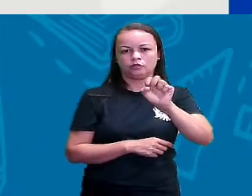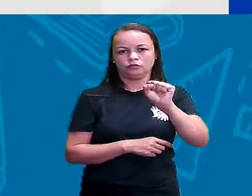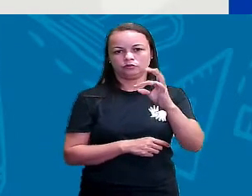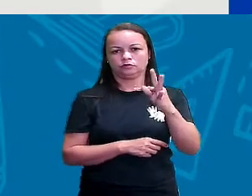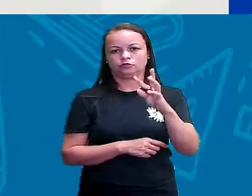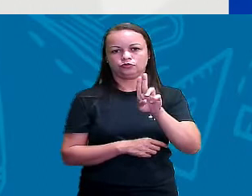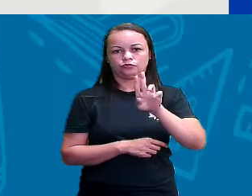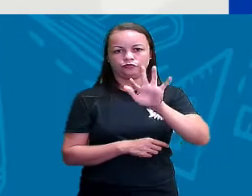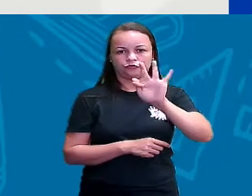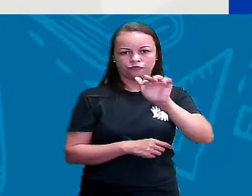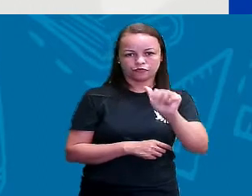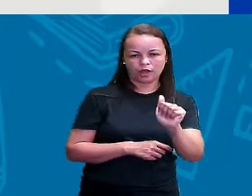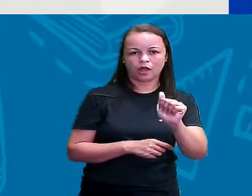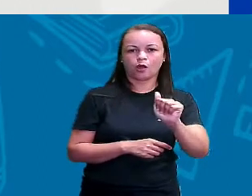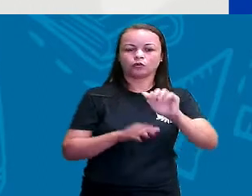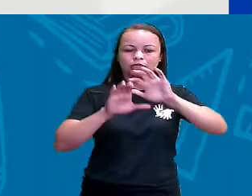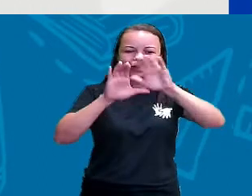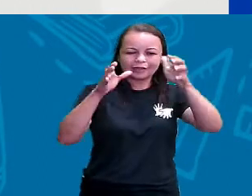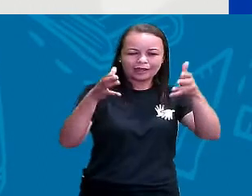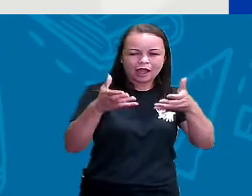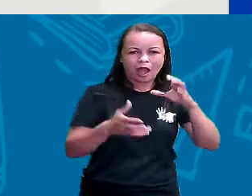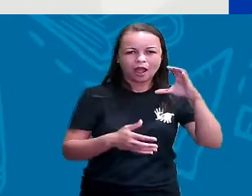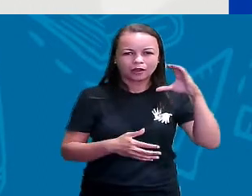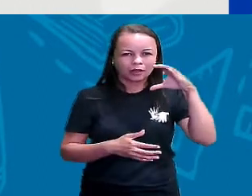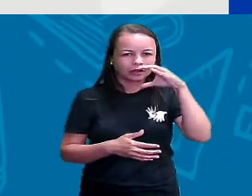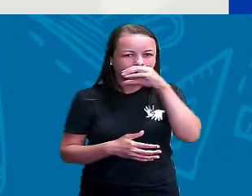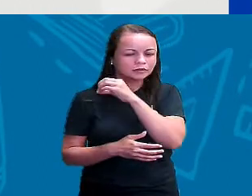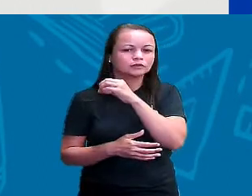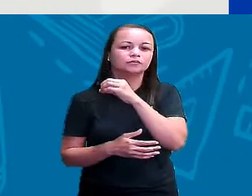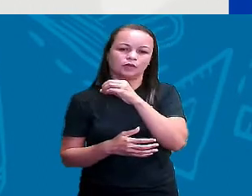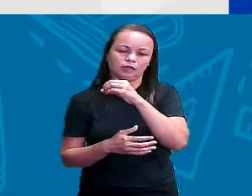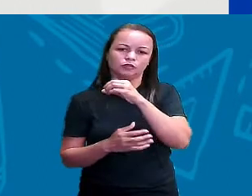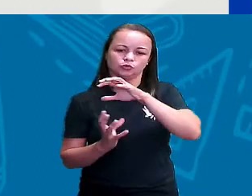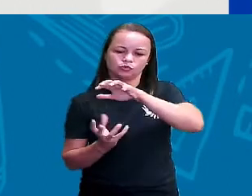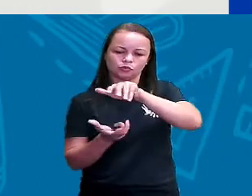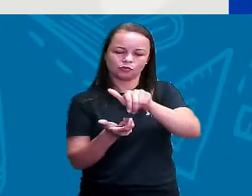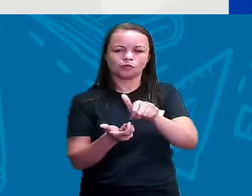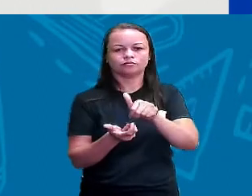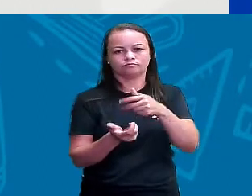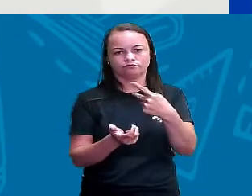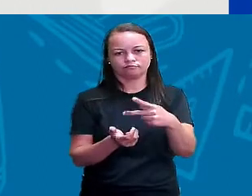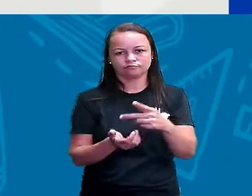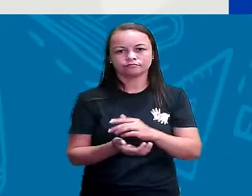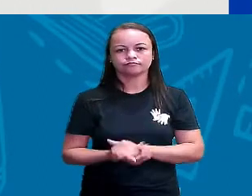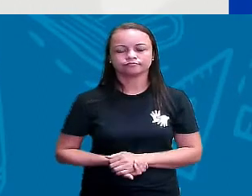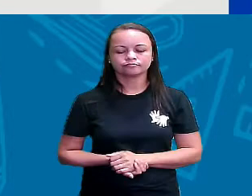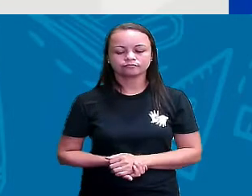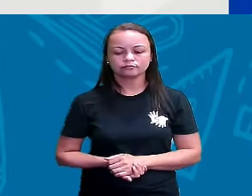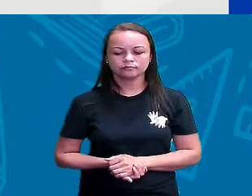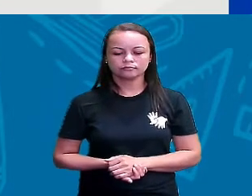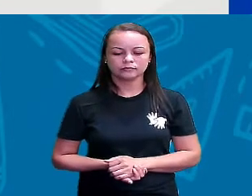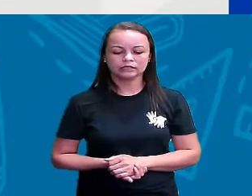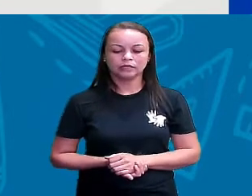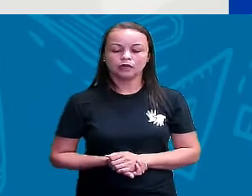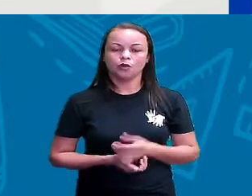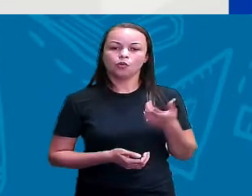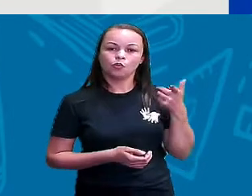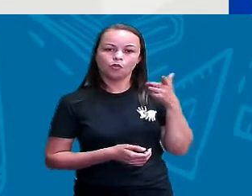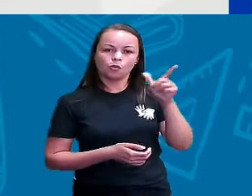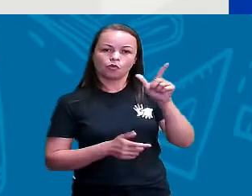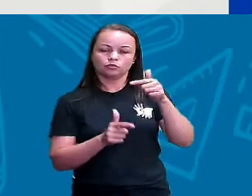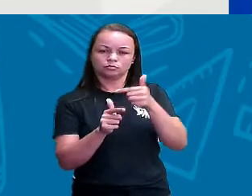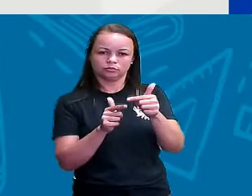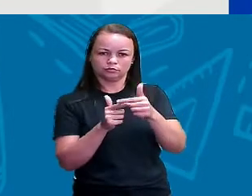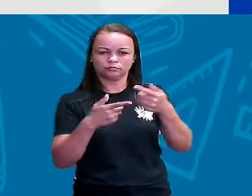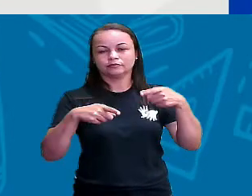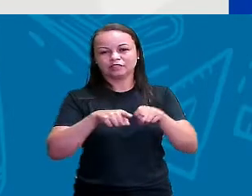um aquecimento anormal do nosso planeta, tá certo? Um outro problema também que acaba